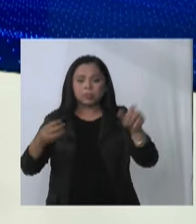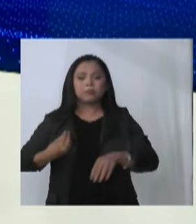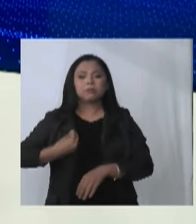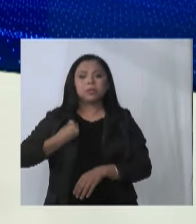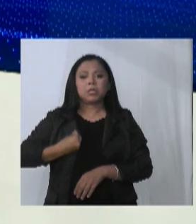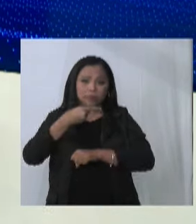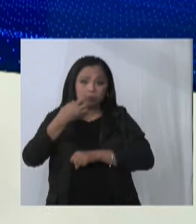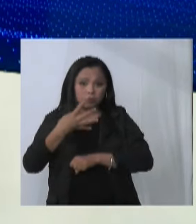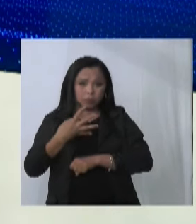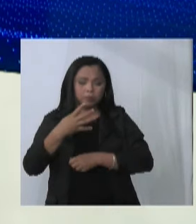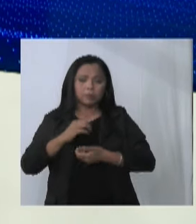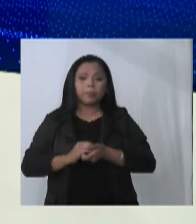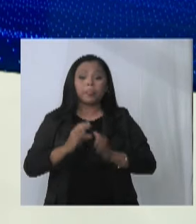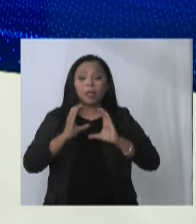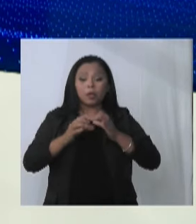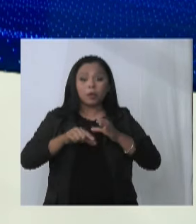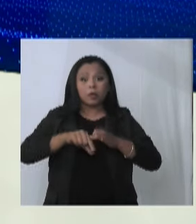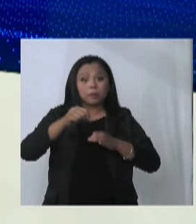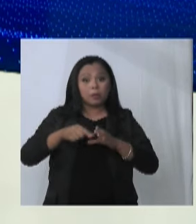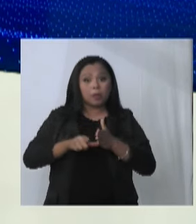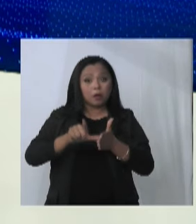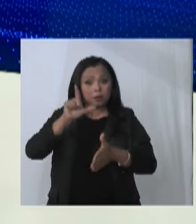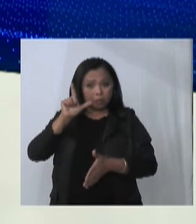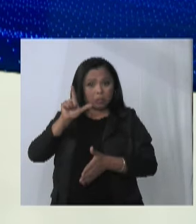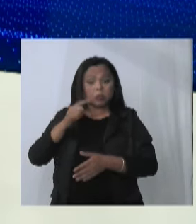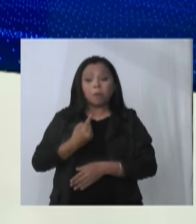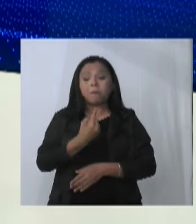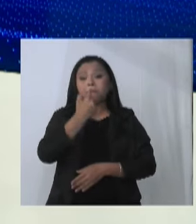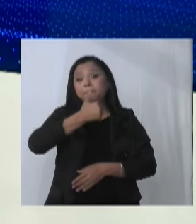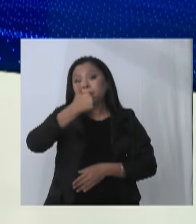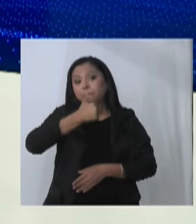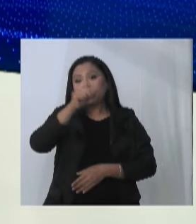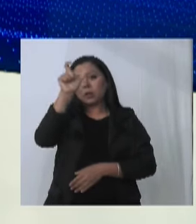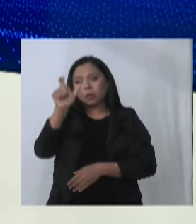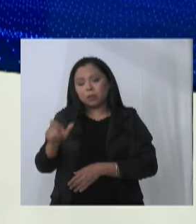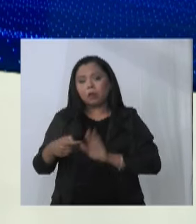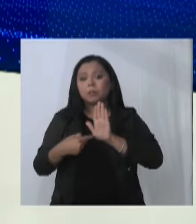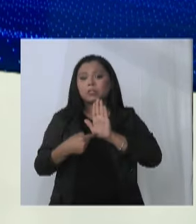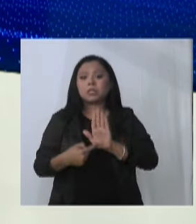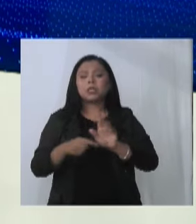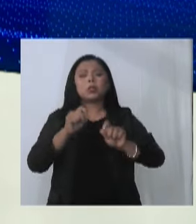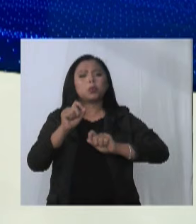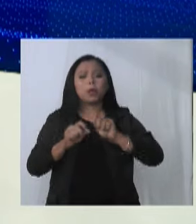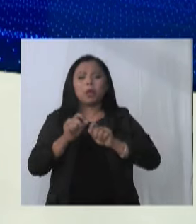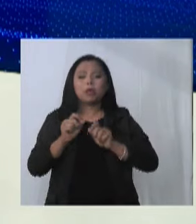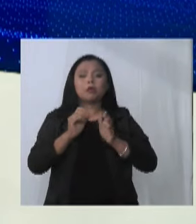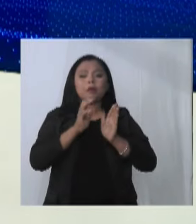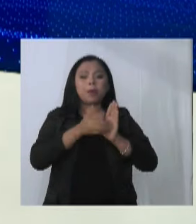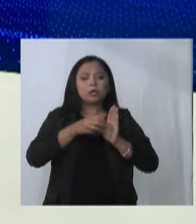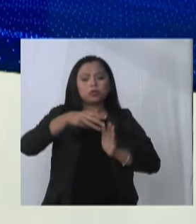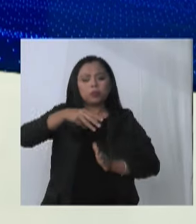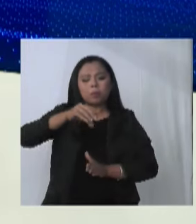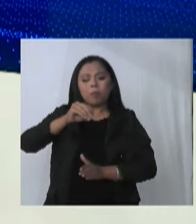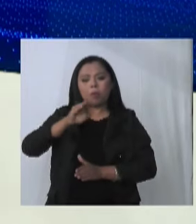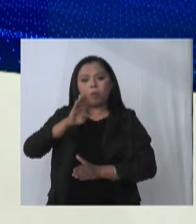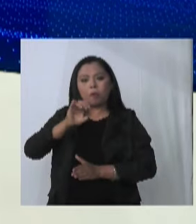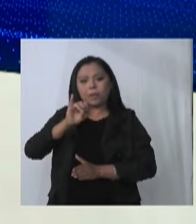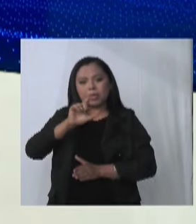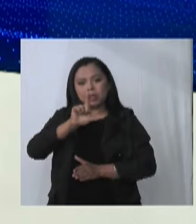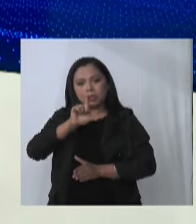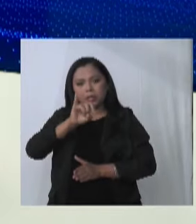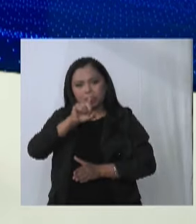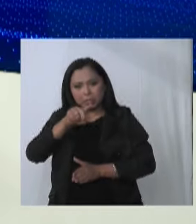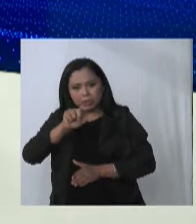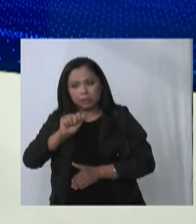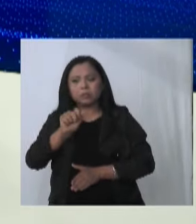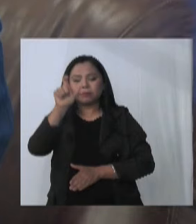primeiro debate. O primeiro candidato a se apresentar é o candidato do Mobiliza, Talcírio Alencar, que nós convidamos para